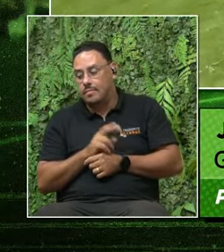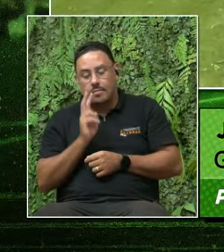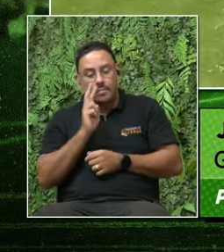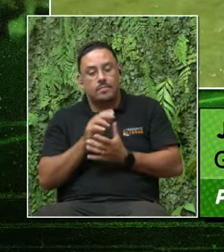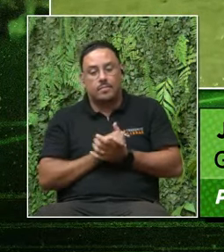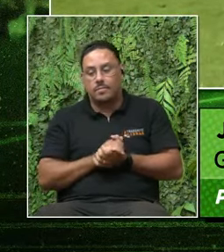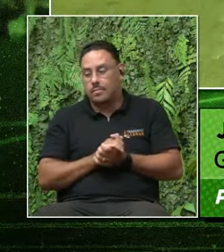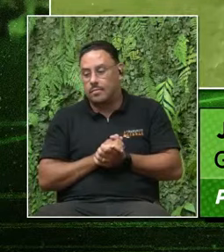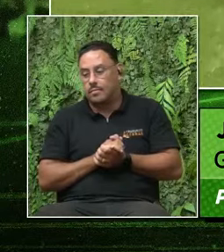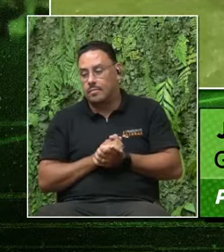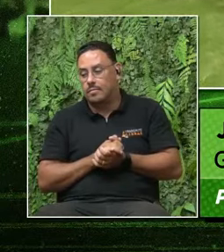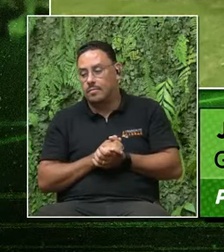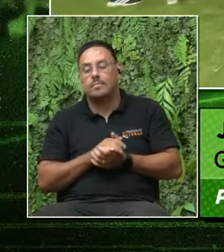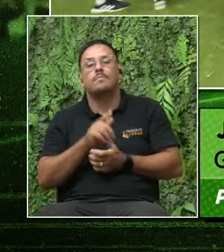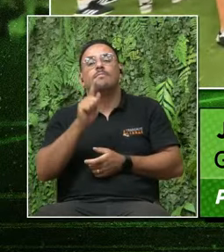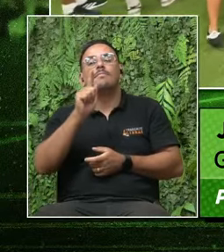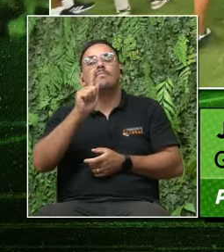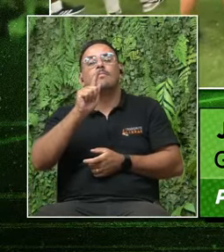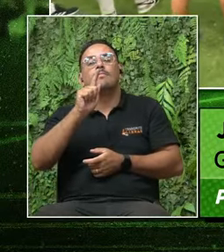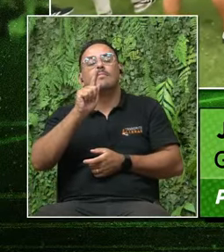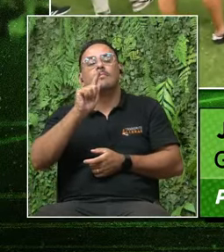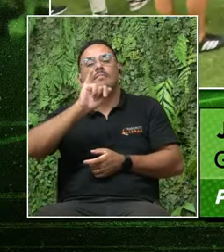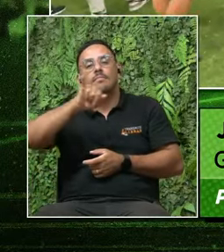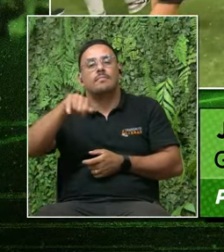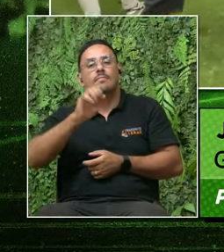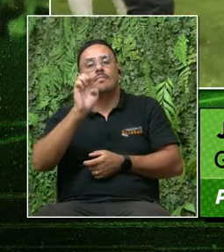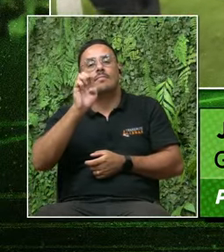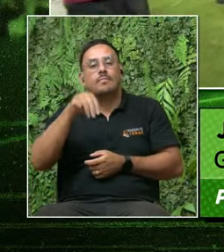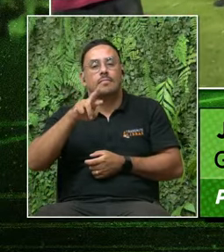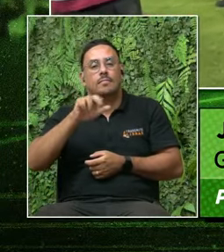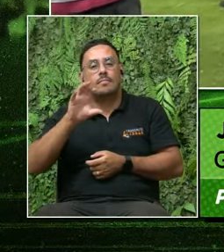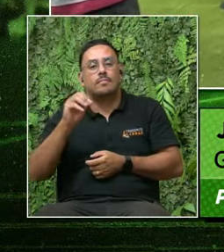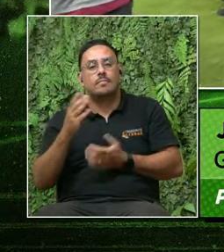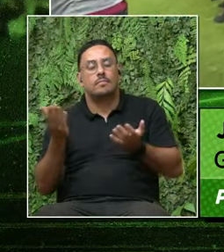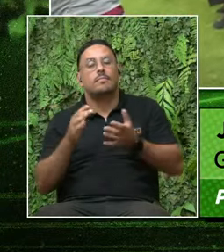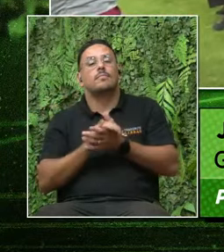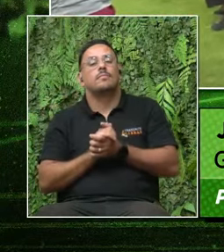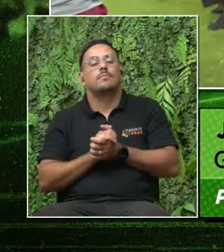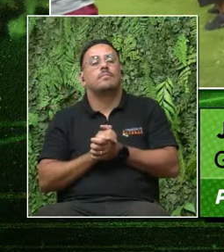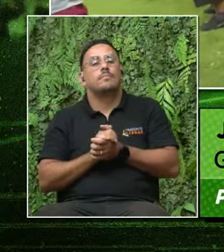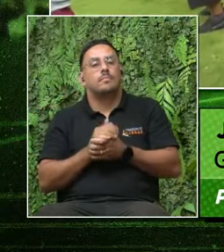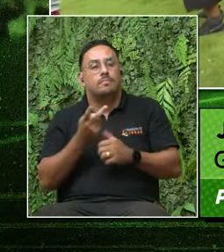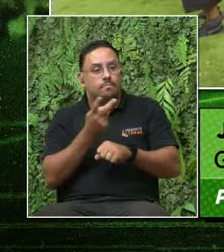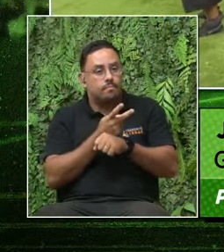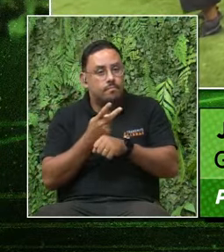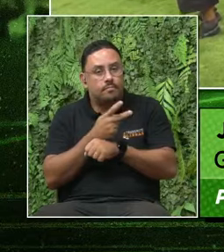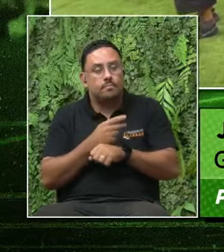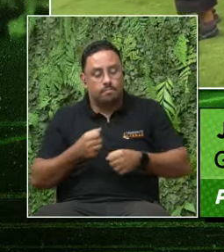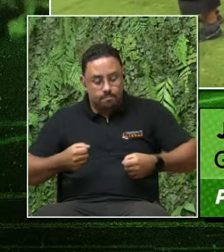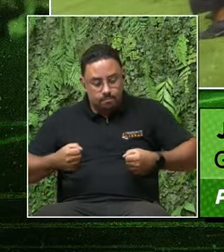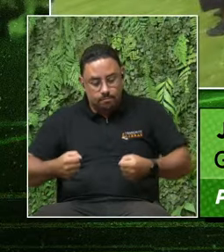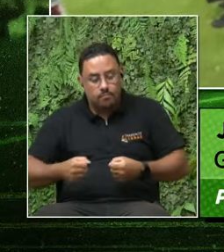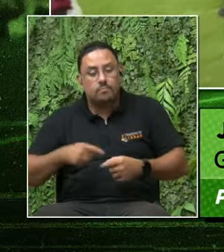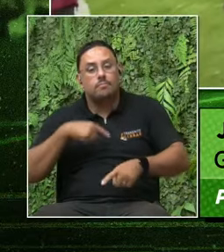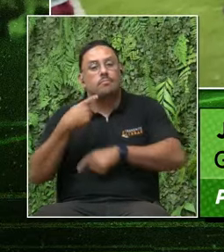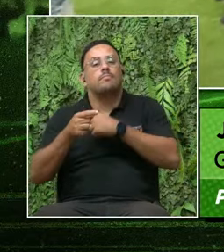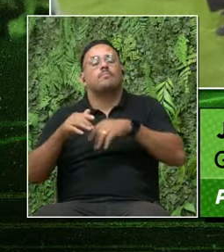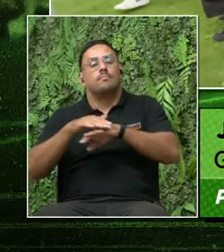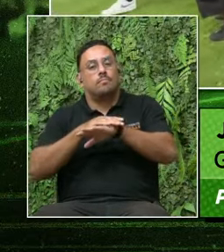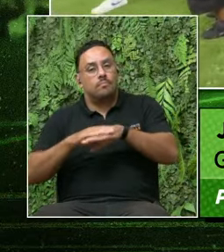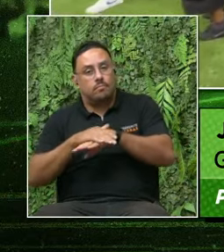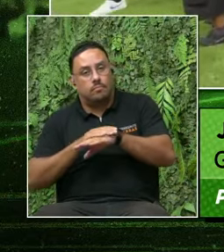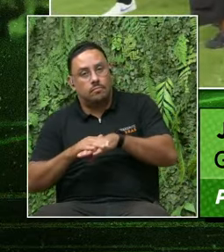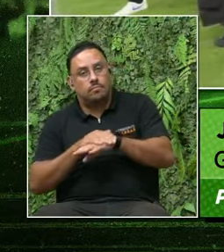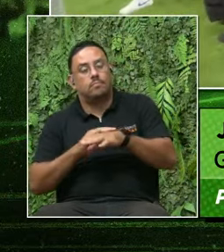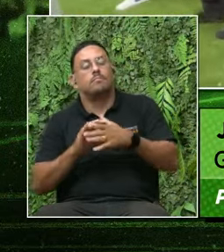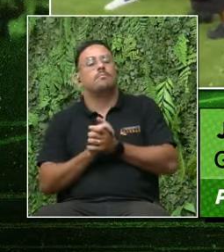pouquinho aon falando por aqui e agora a gente vai atrás de quem do hul né Daqui a pouco a gente fala com